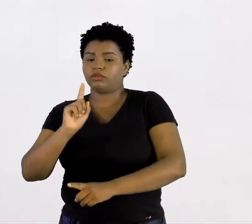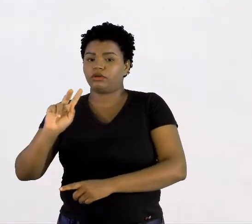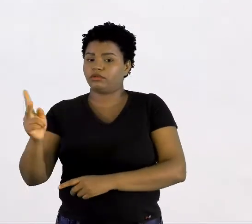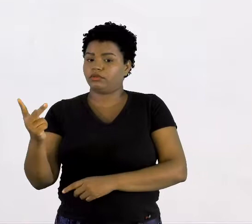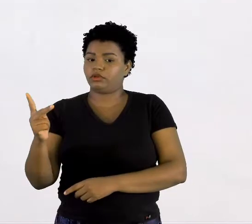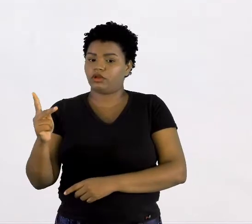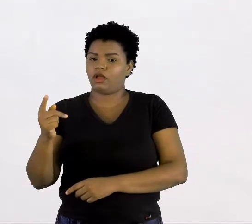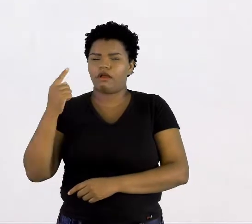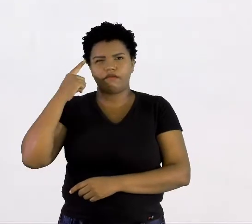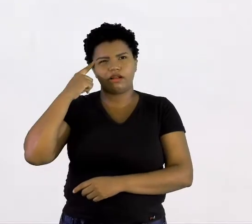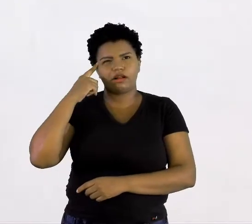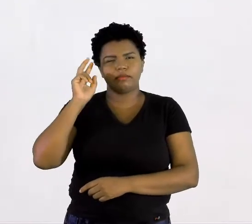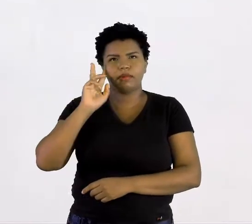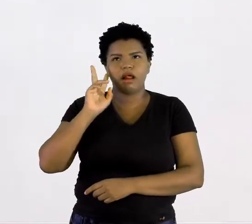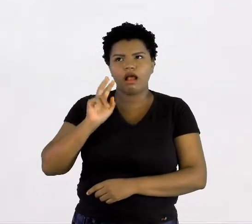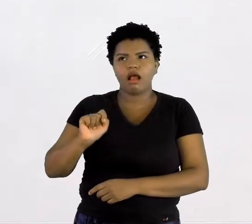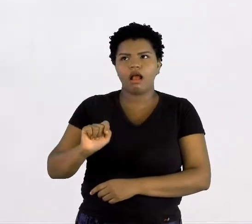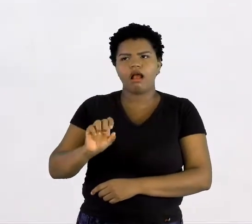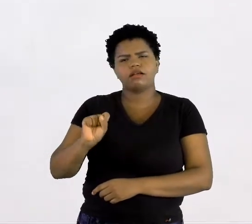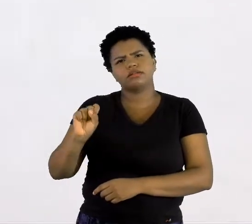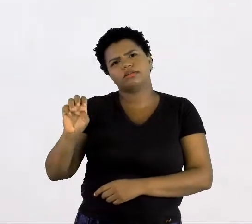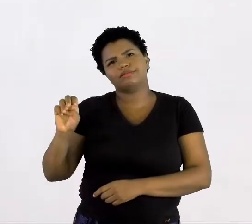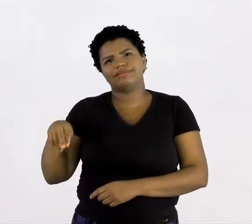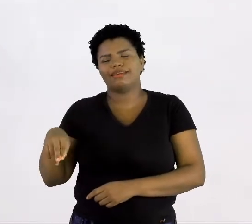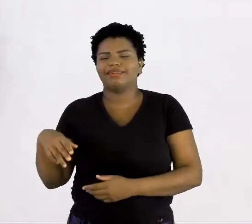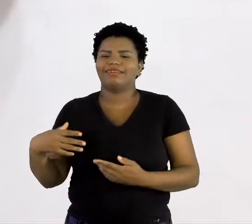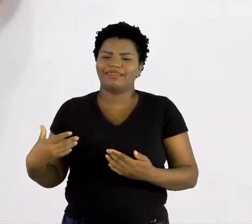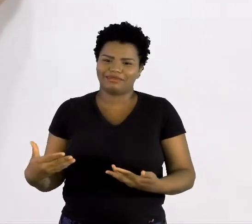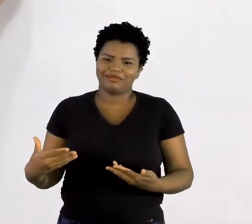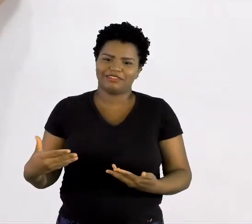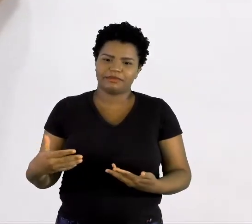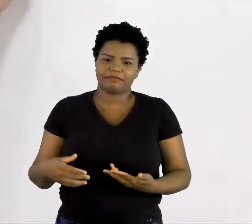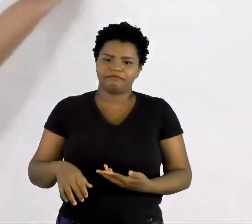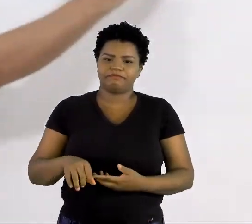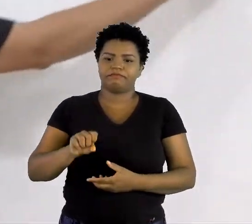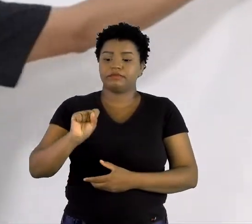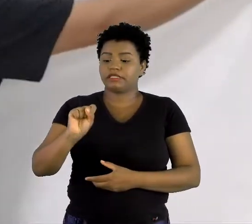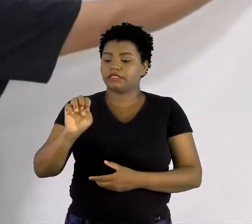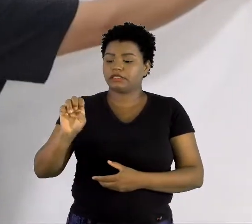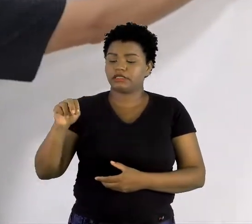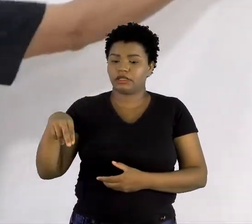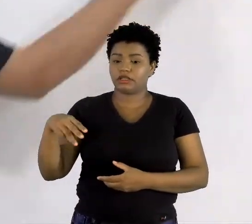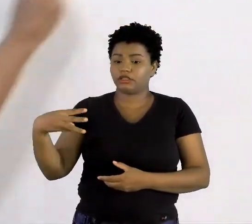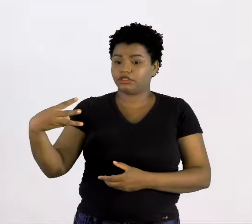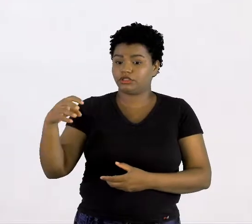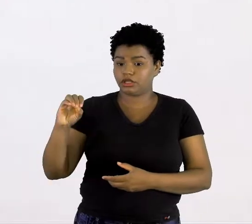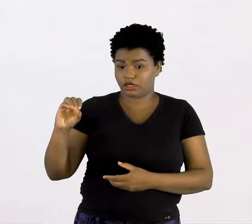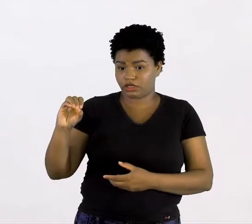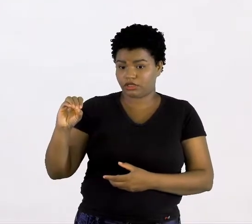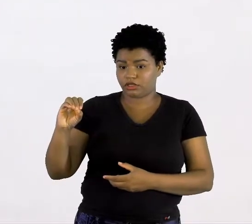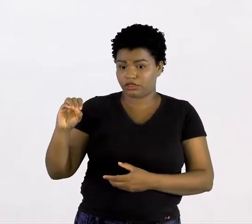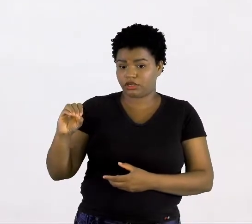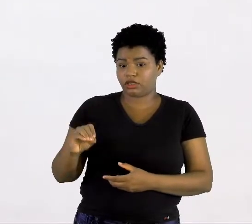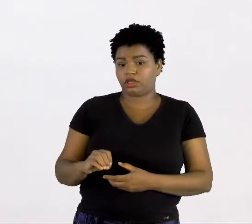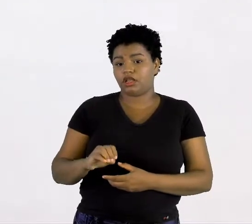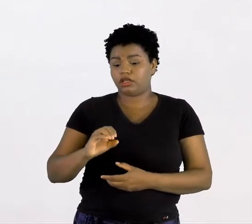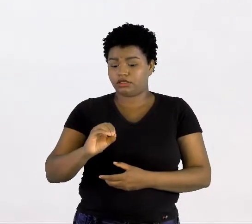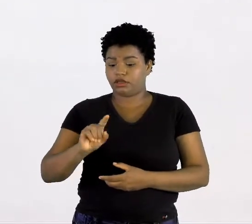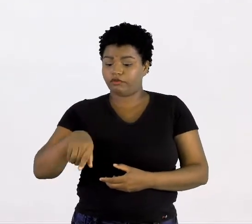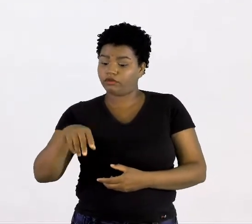hipotenusa, eu vou me lembrar, é seno. Então, seno de 30 ou 5